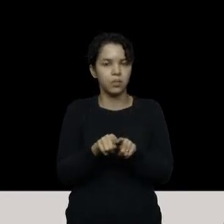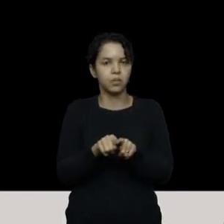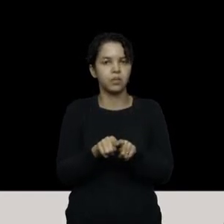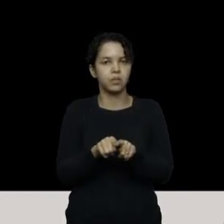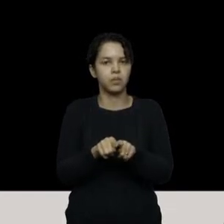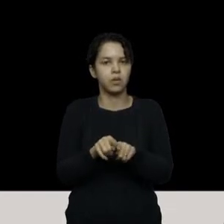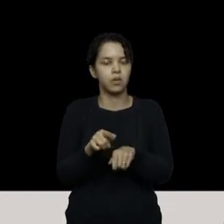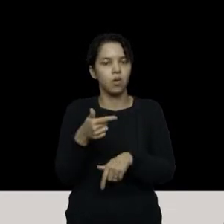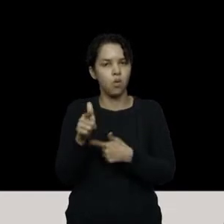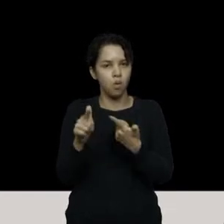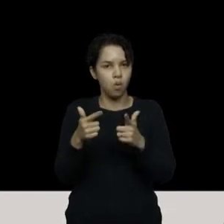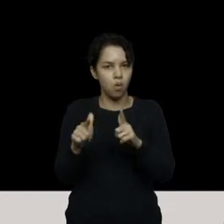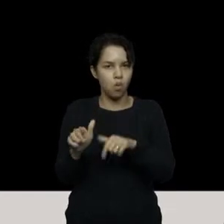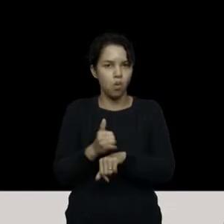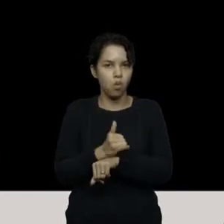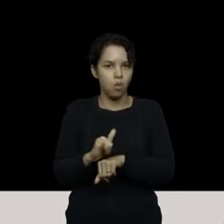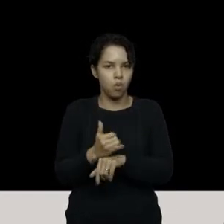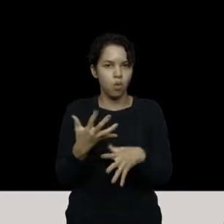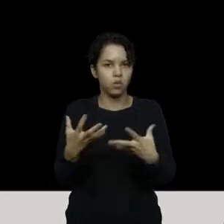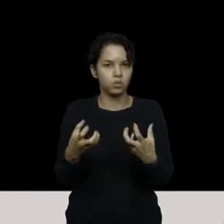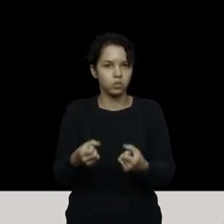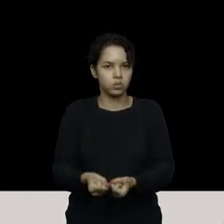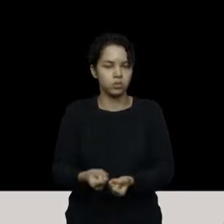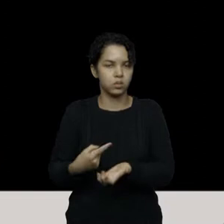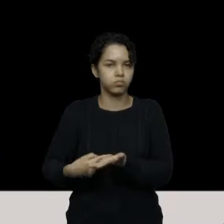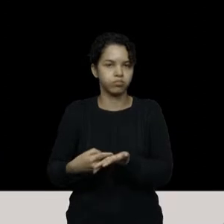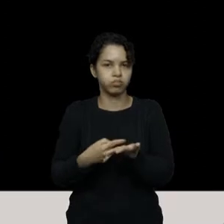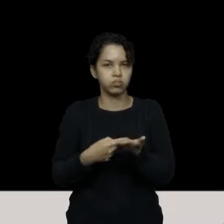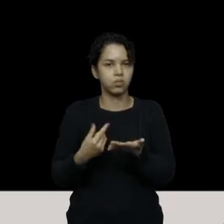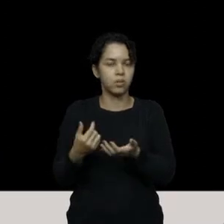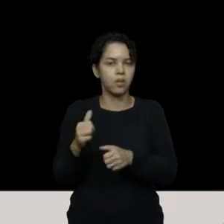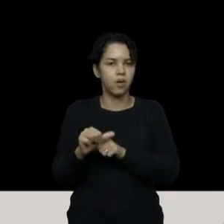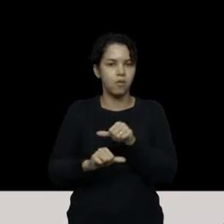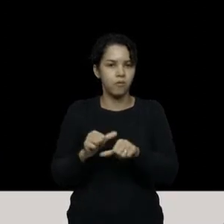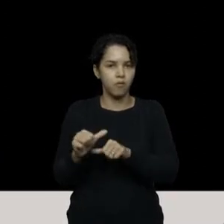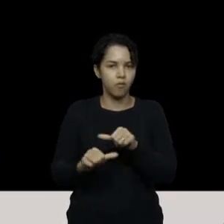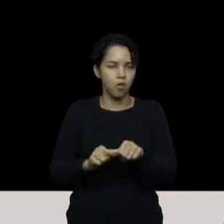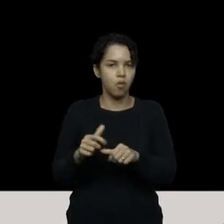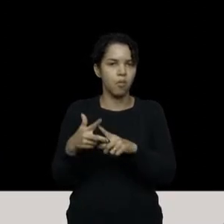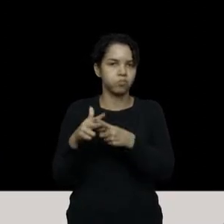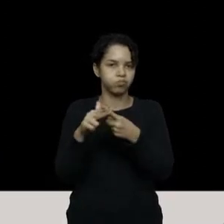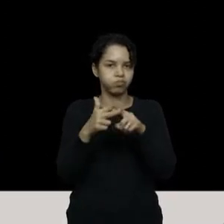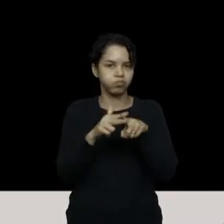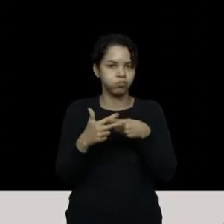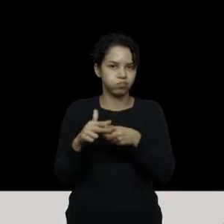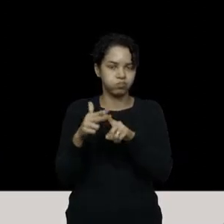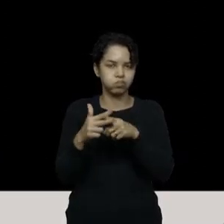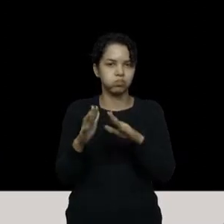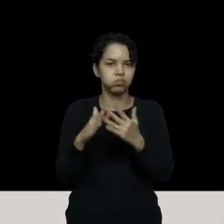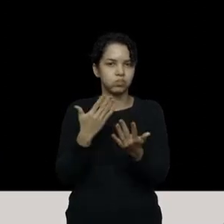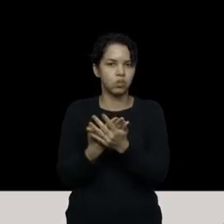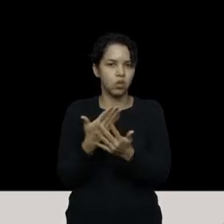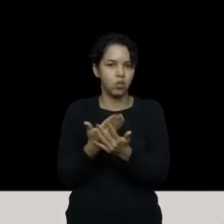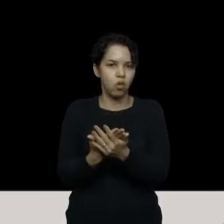sendo adotadas objetivando a reforma geral da escola de ensino básico Rosa Torres